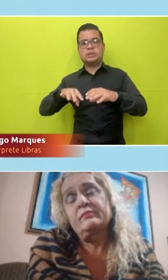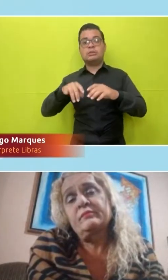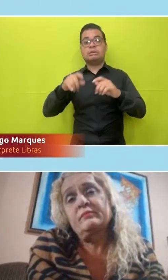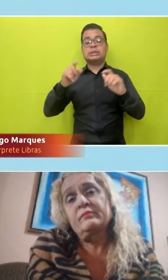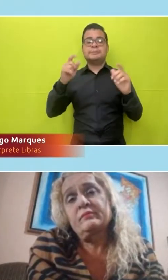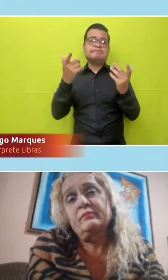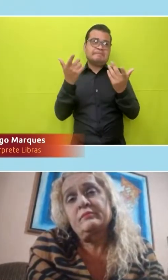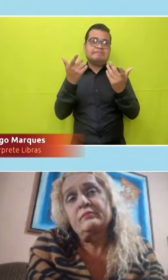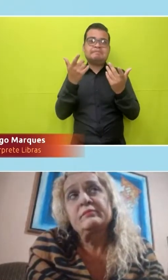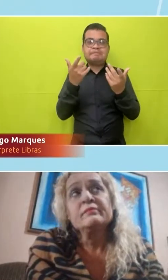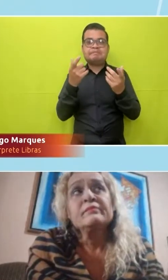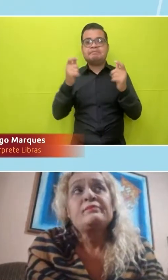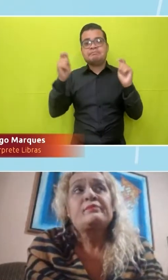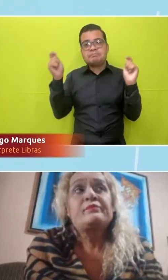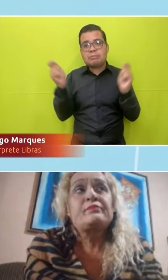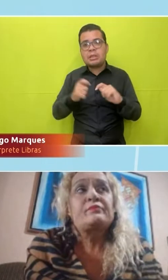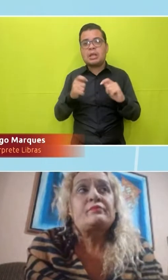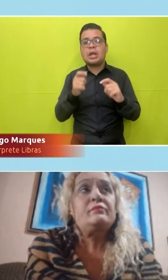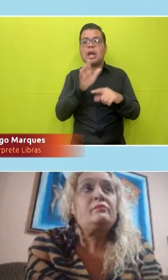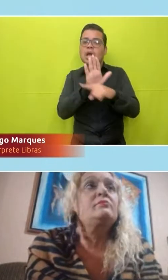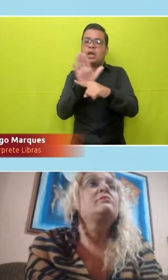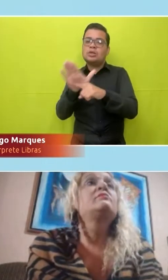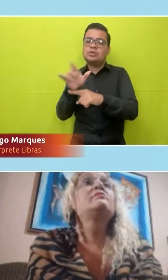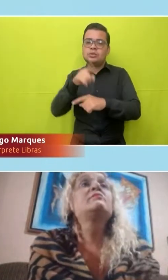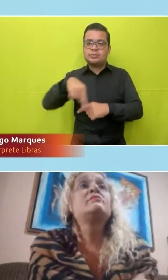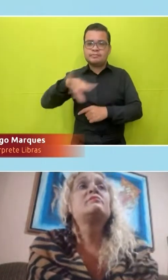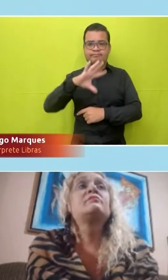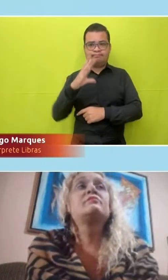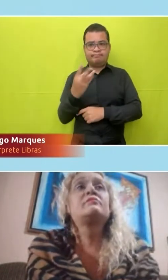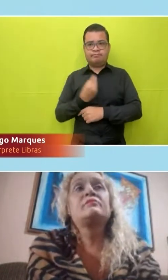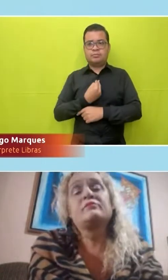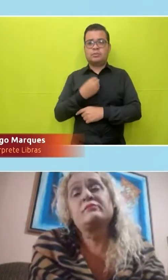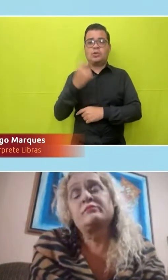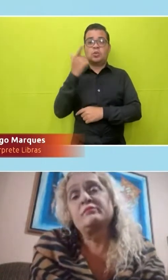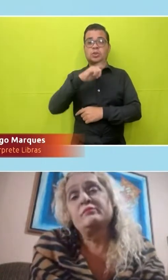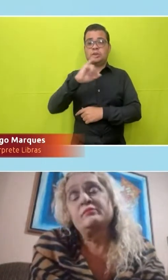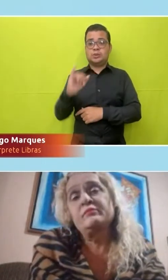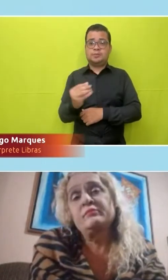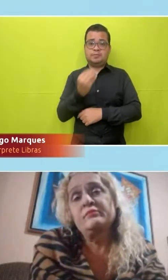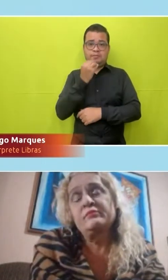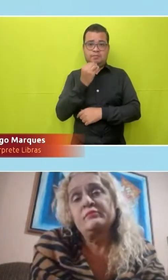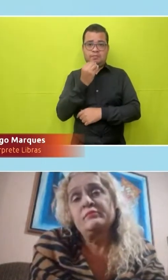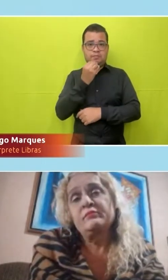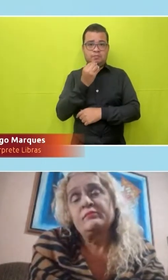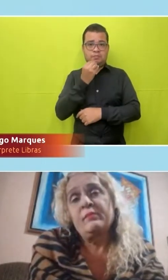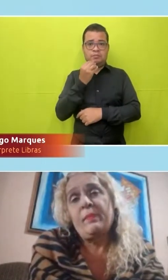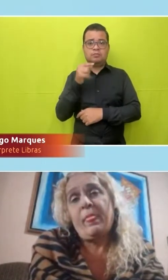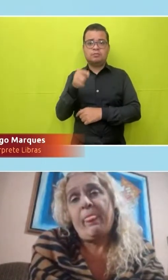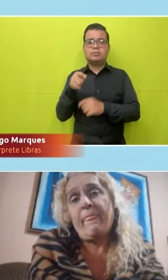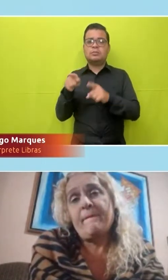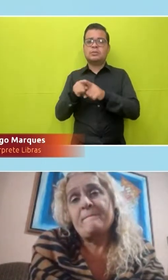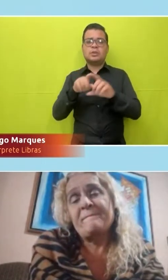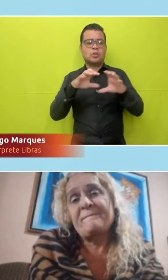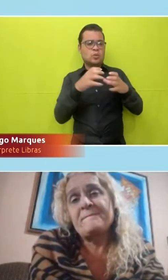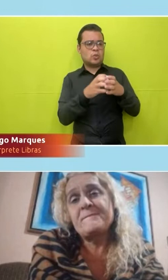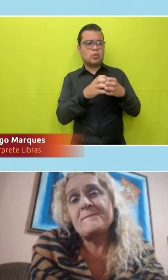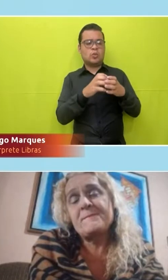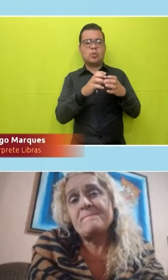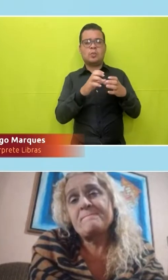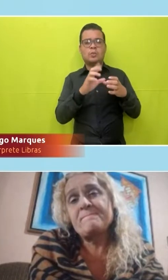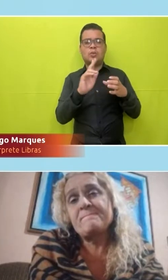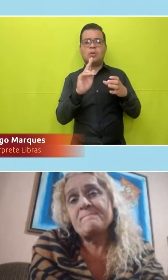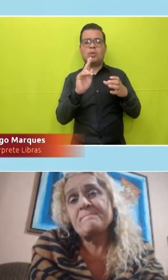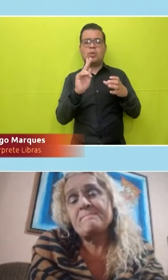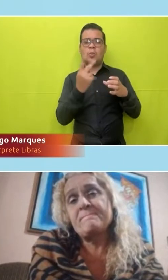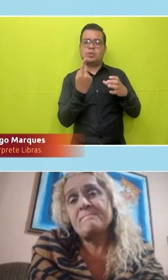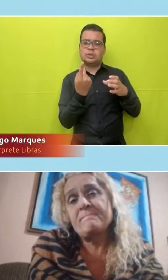consiga dar oportunidades à população trans, principalmente, né? E à população homossexual também. Mas como fazer isso no